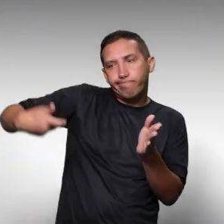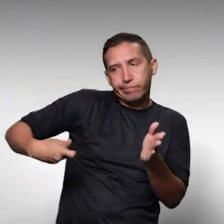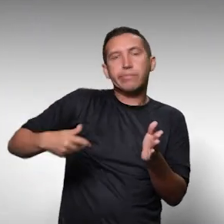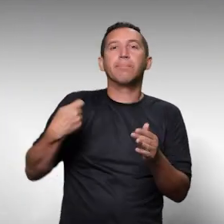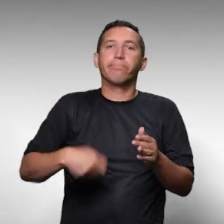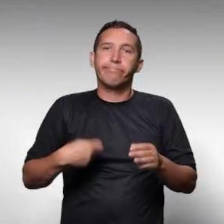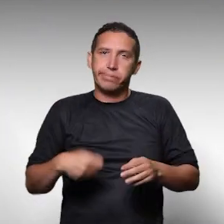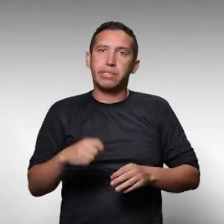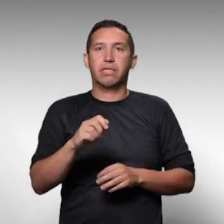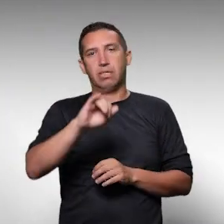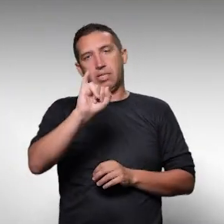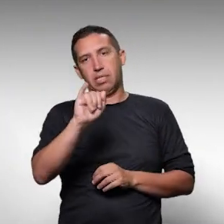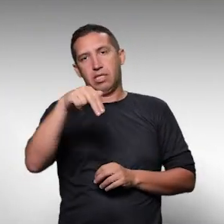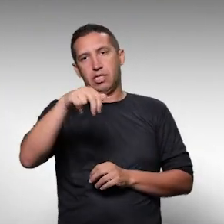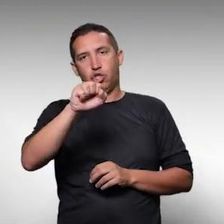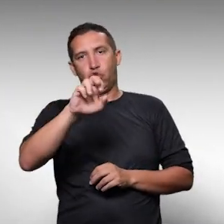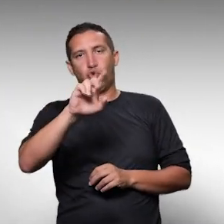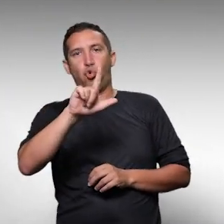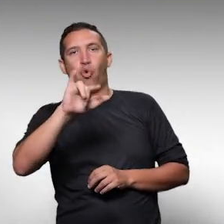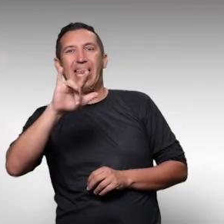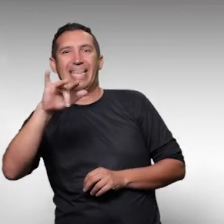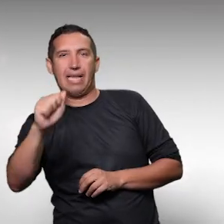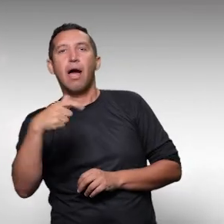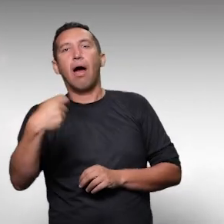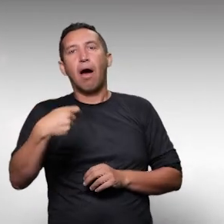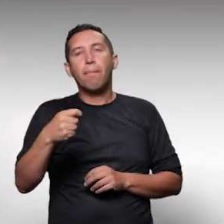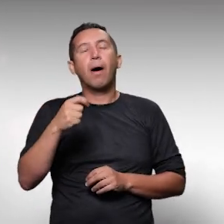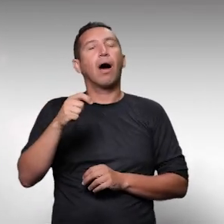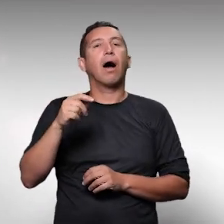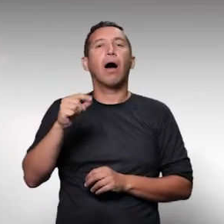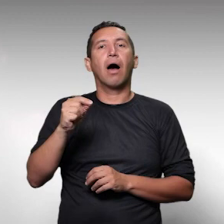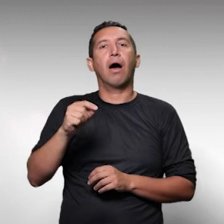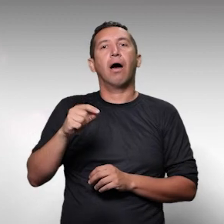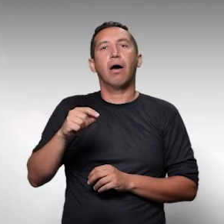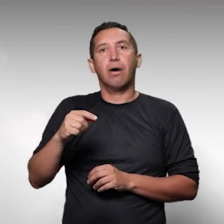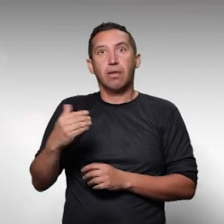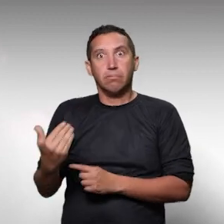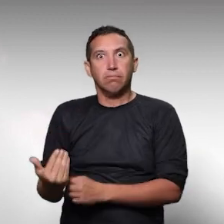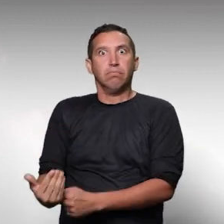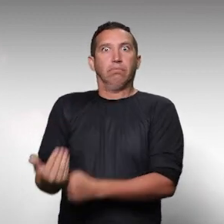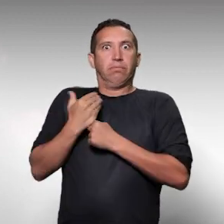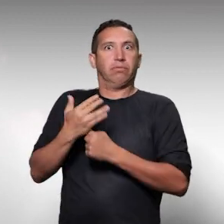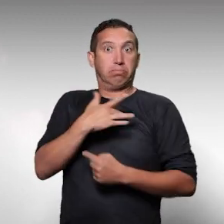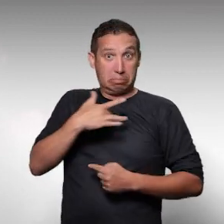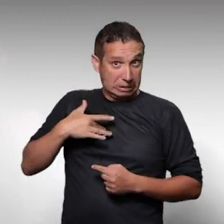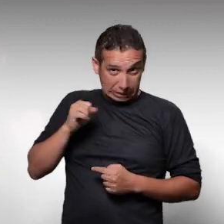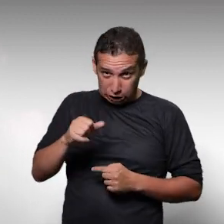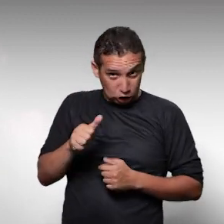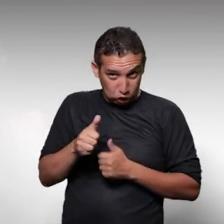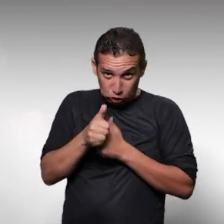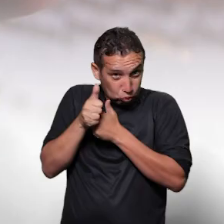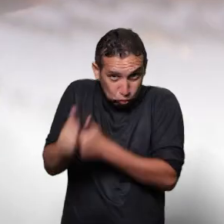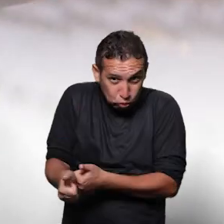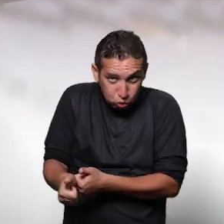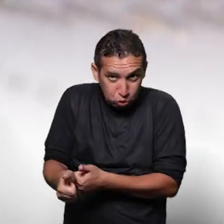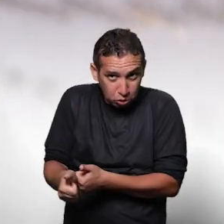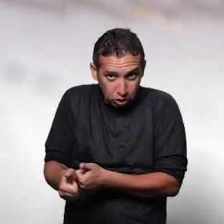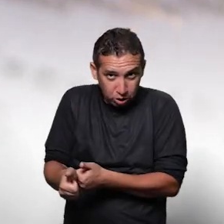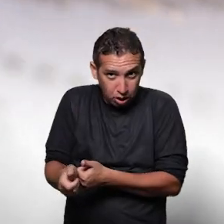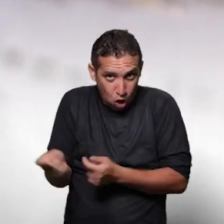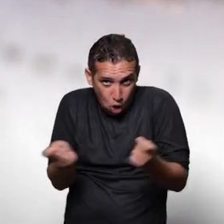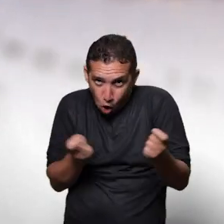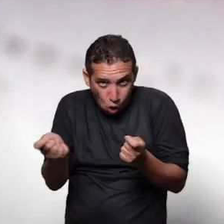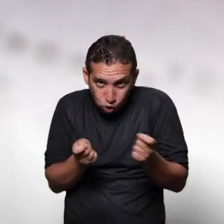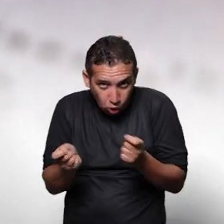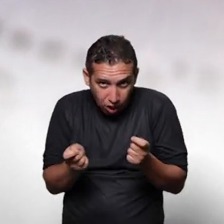quantidade de insulina para corrigir aquela alimentação que eu vou fazer se eu não fizer essa administração